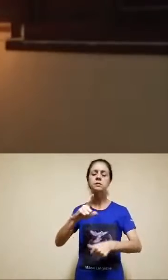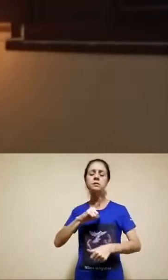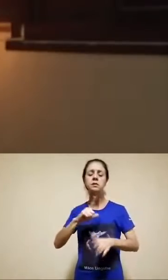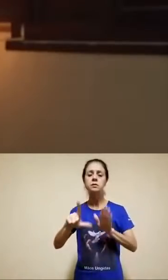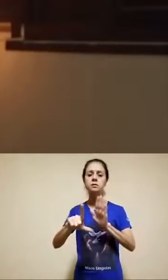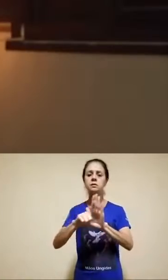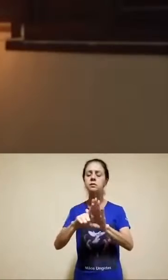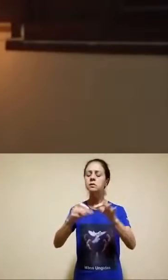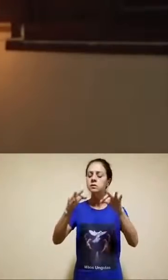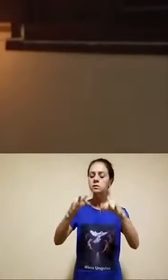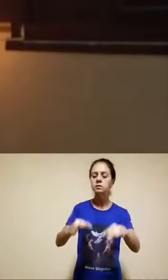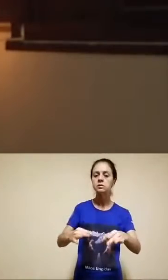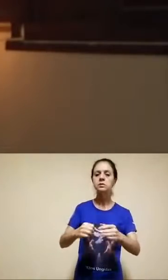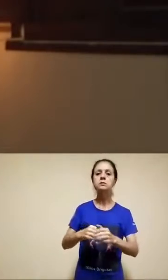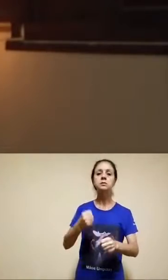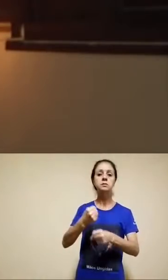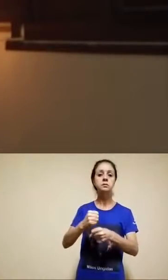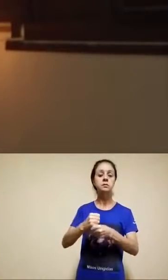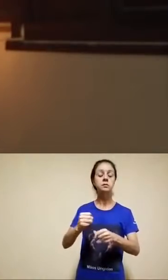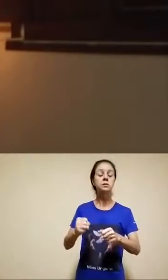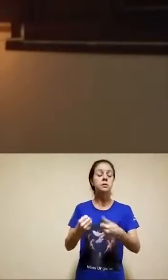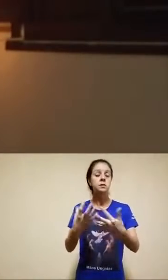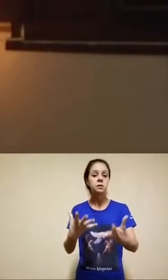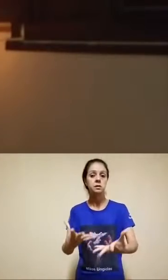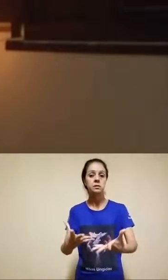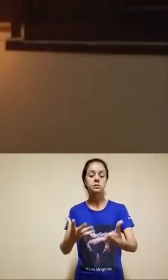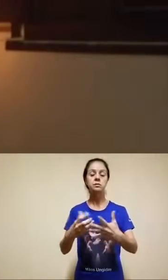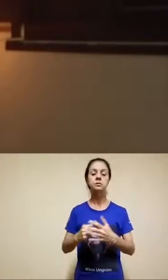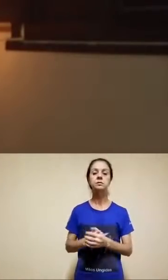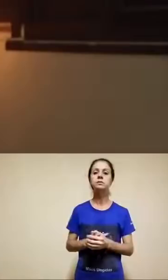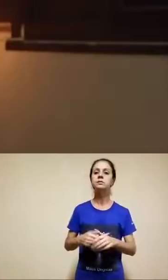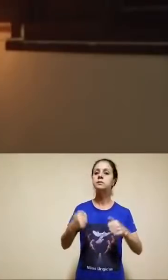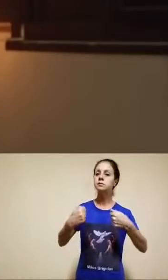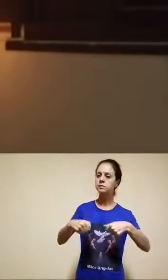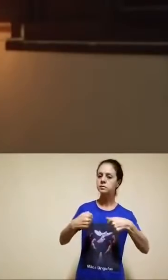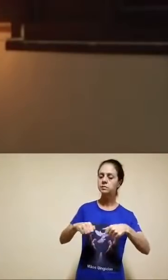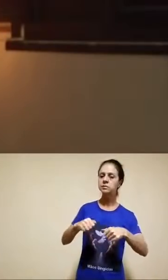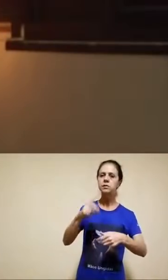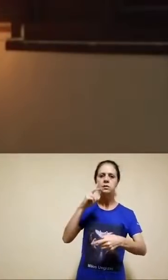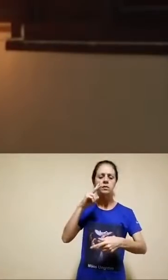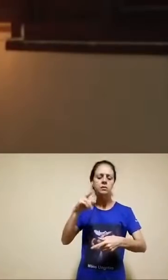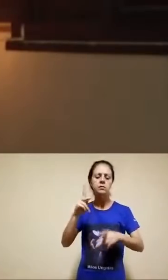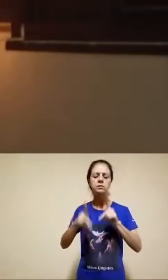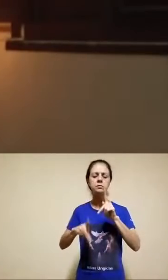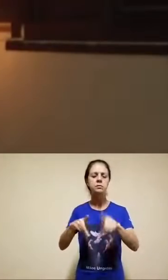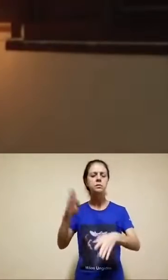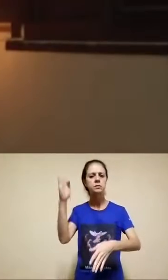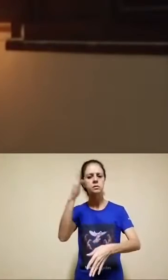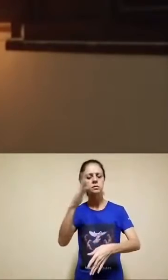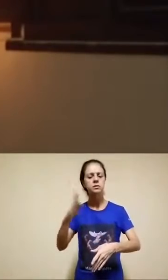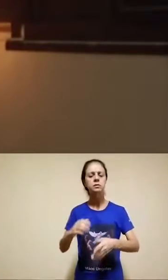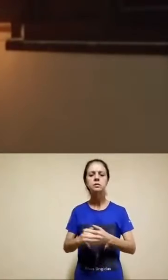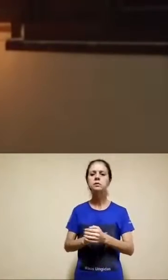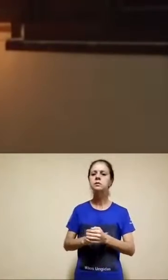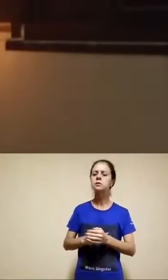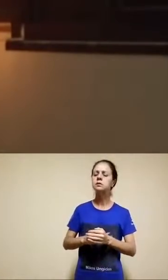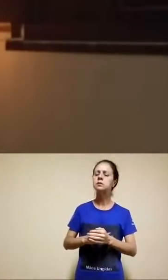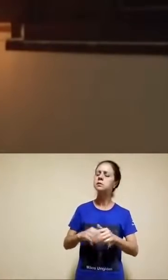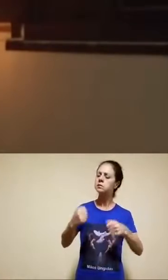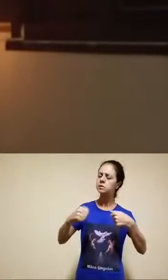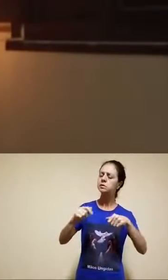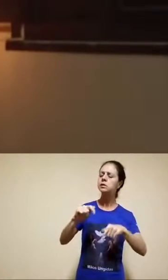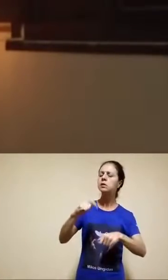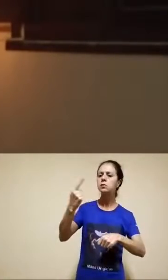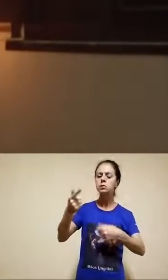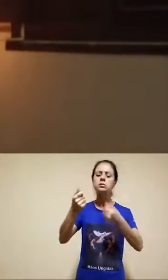mais justas, outras reformas vão acontecer, serão atendidas outras necessidades do povo brasileiro em outros